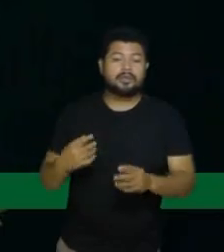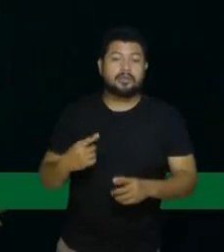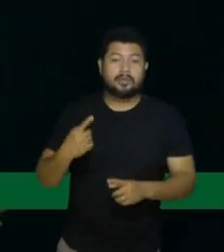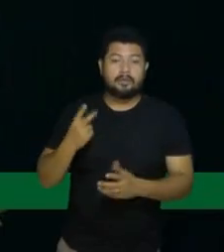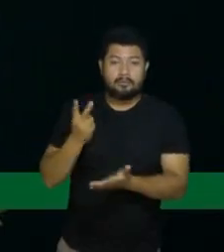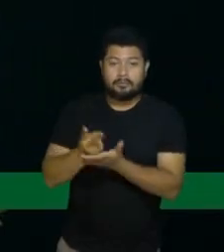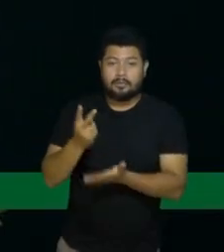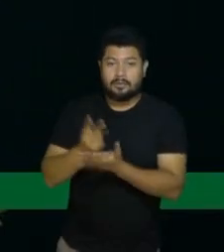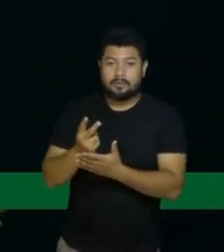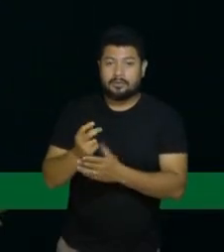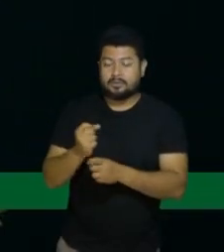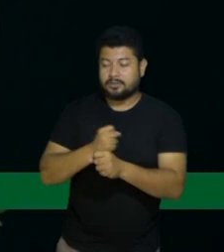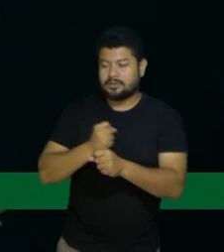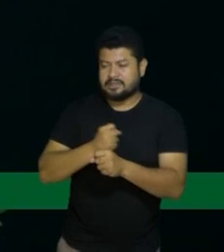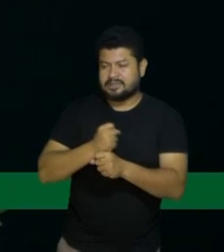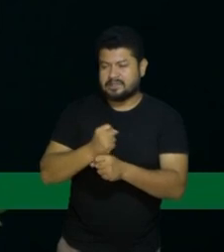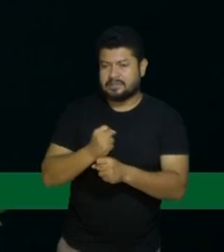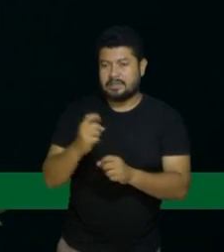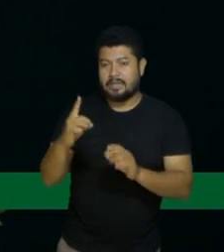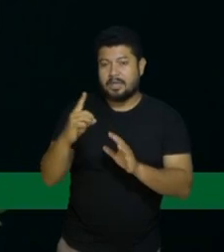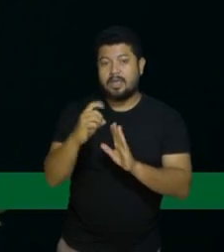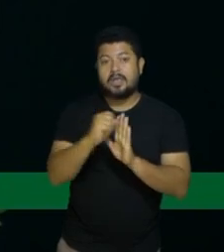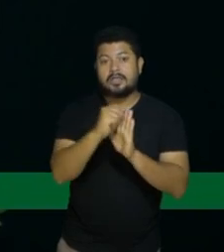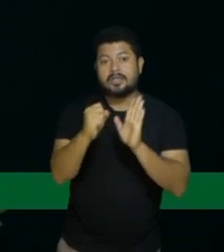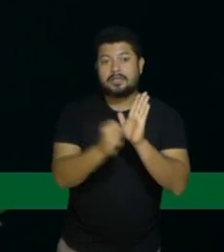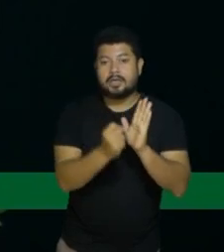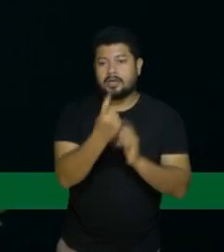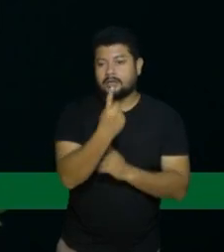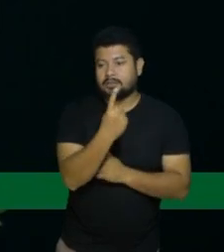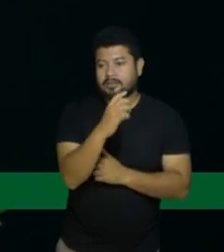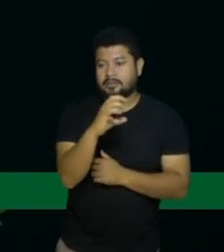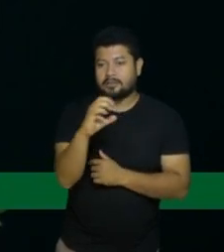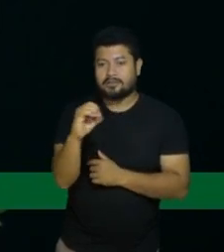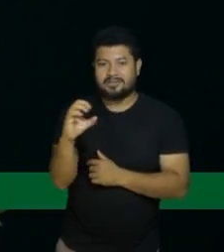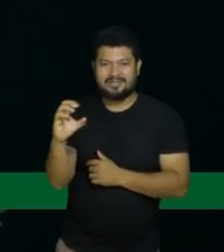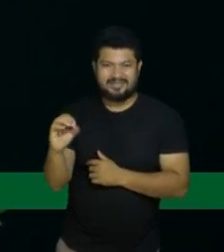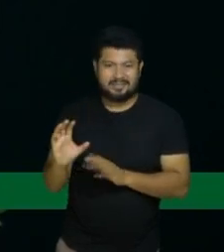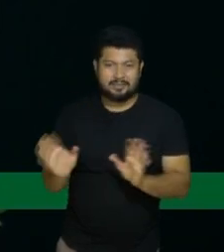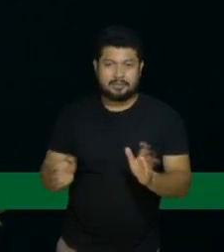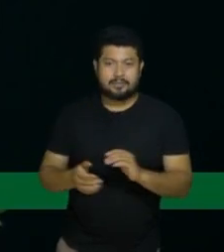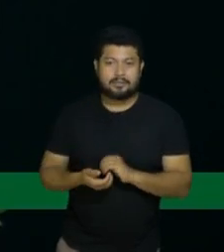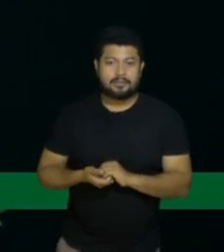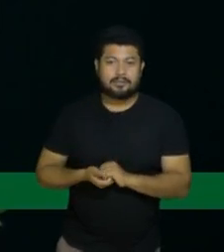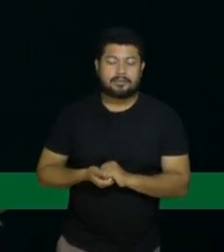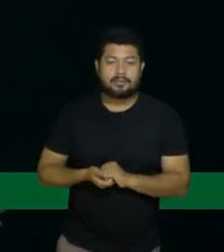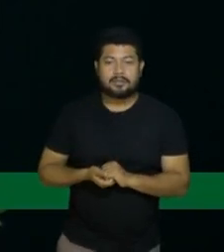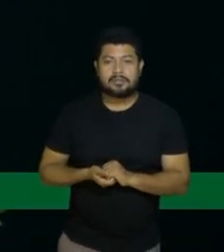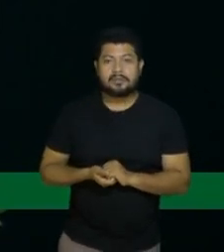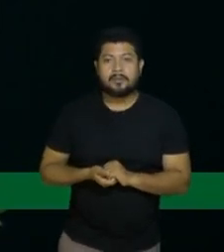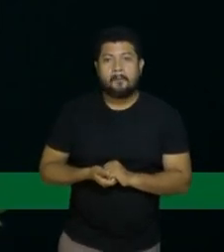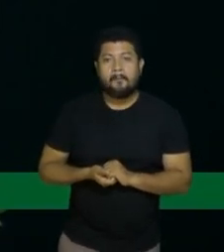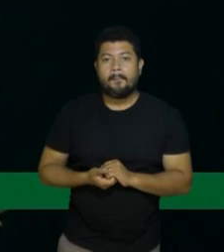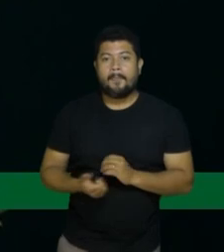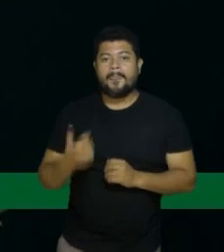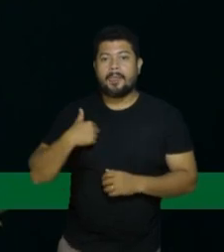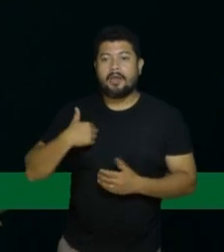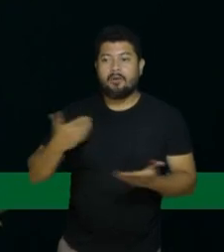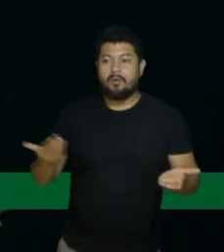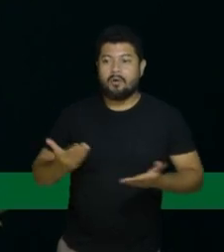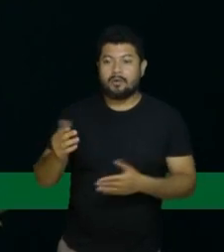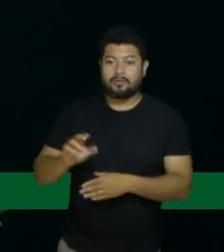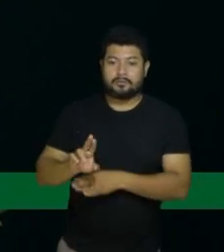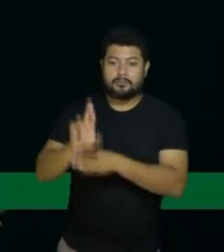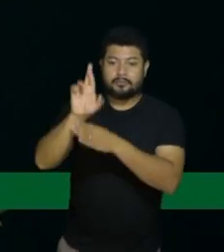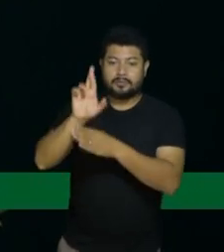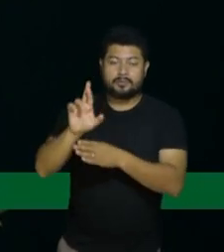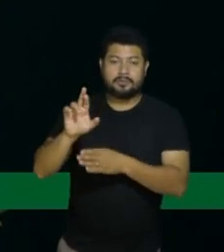dessa casa por isso na condição de diretor geral quero enaltecer e agradecer o esforço de